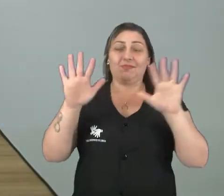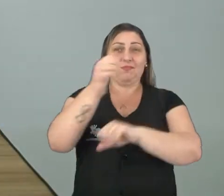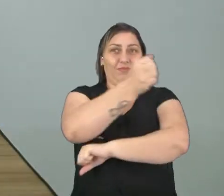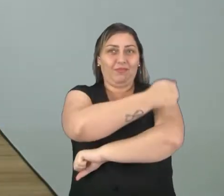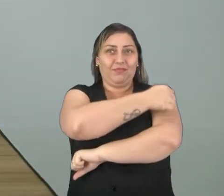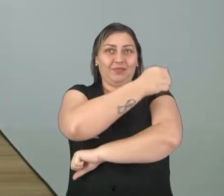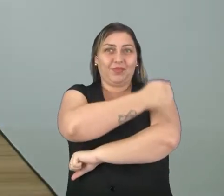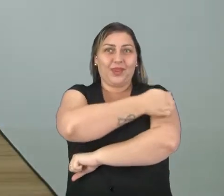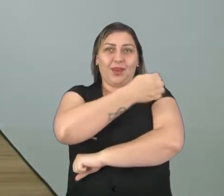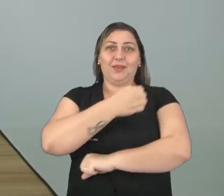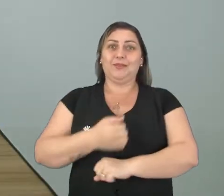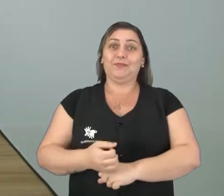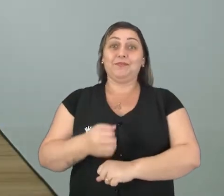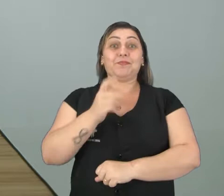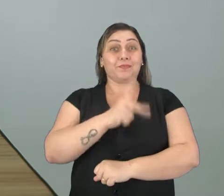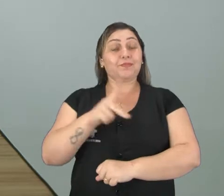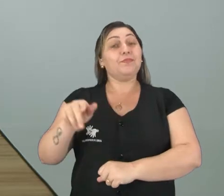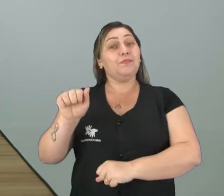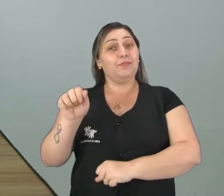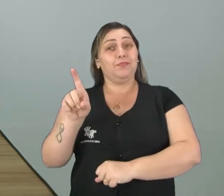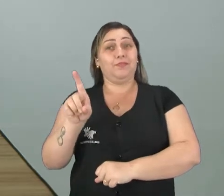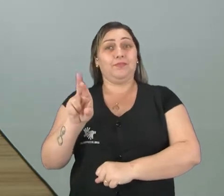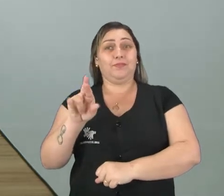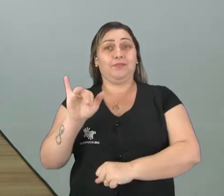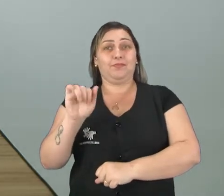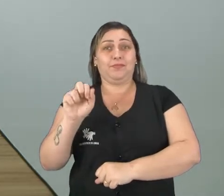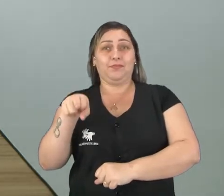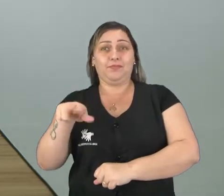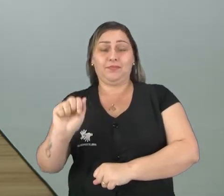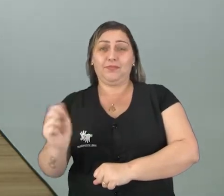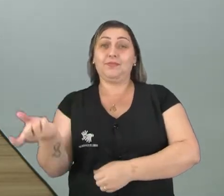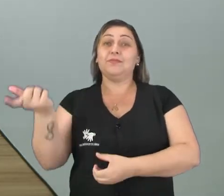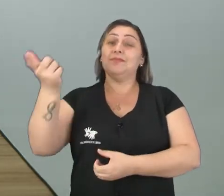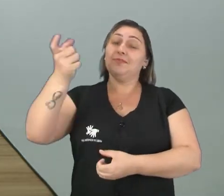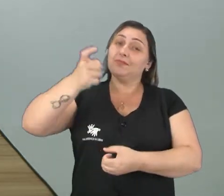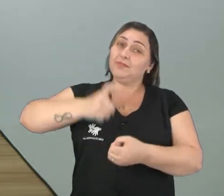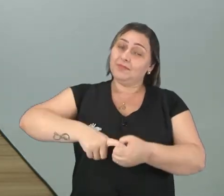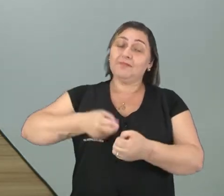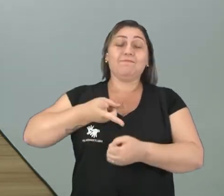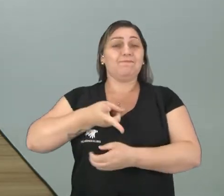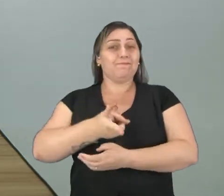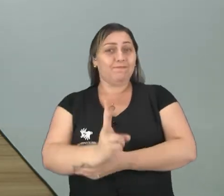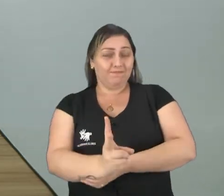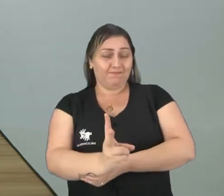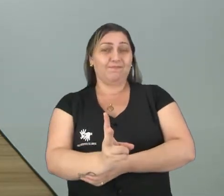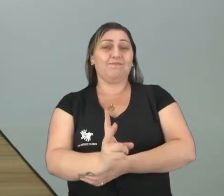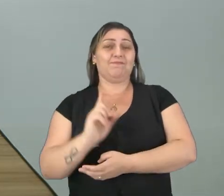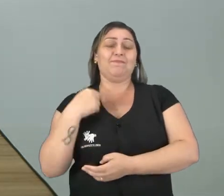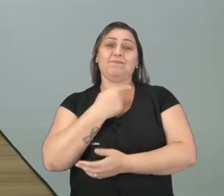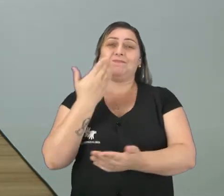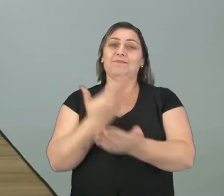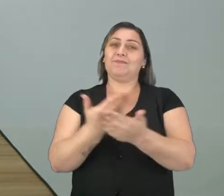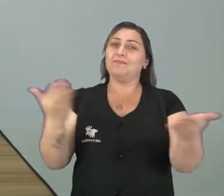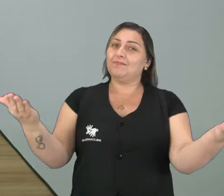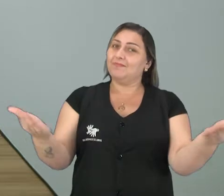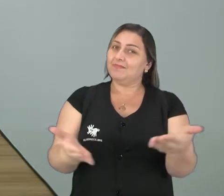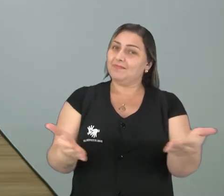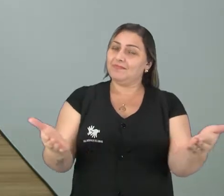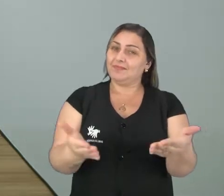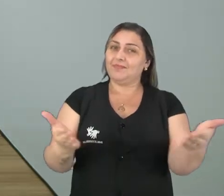Olá, estudantes! Sou a professora Adriana, estou aqui de volta para dar continuidade à nossa aula de